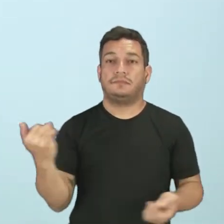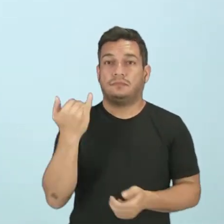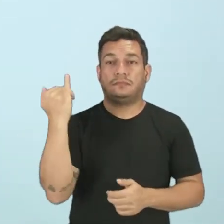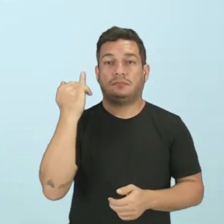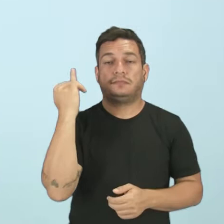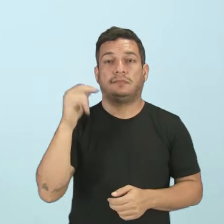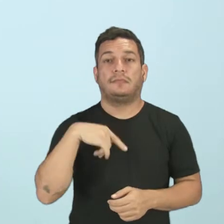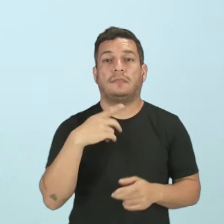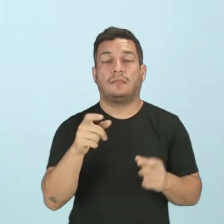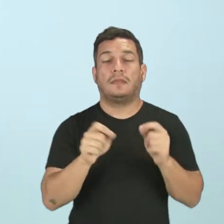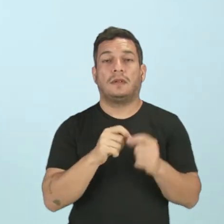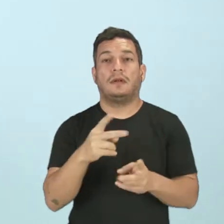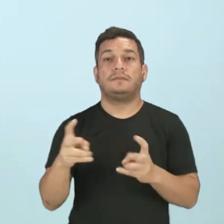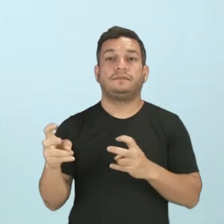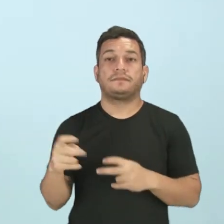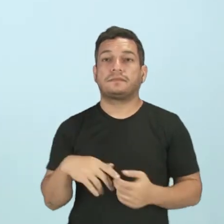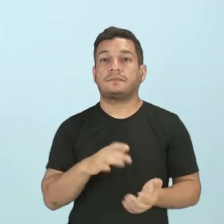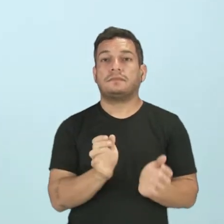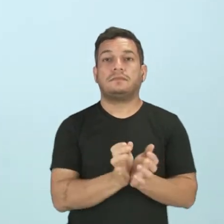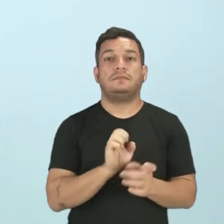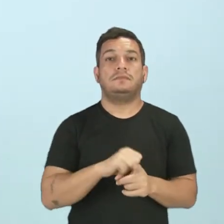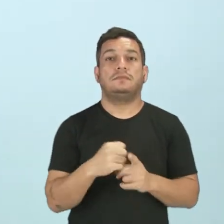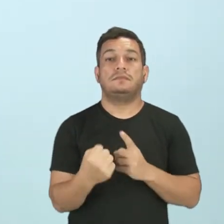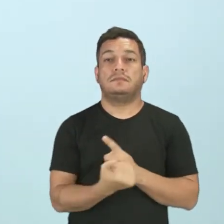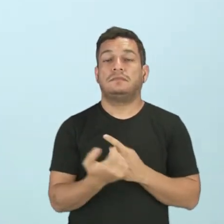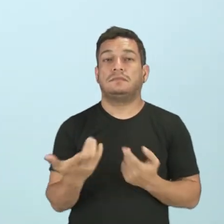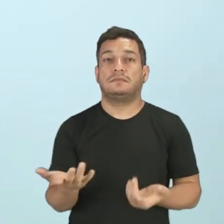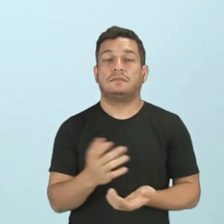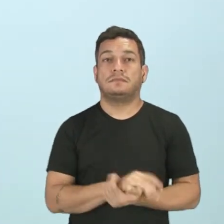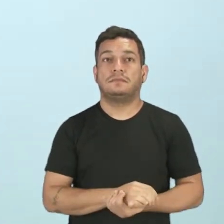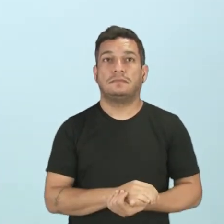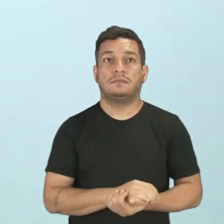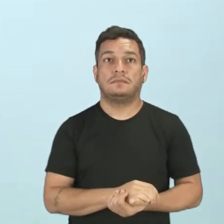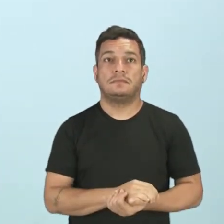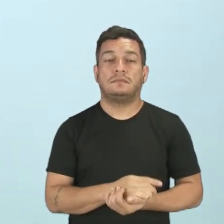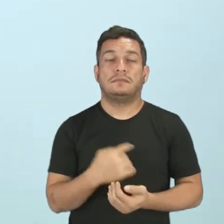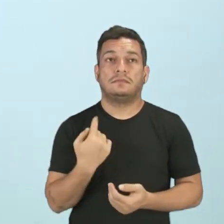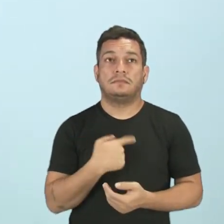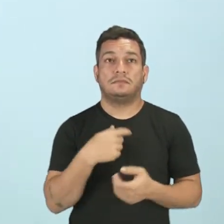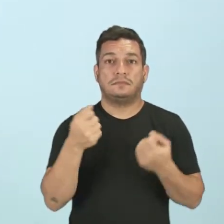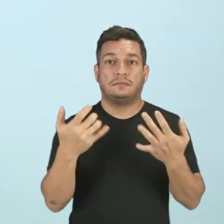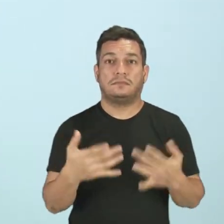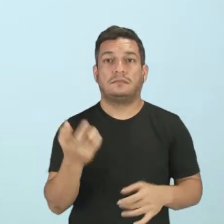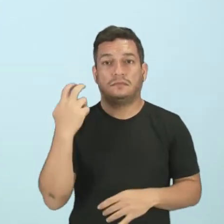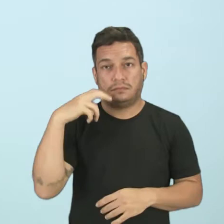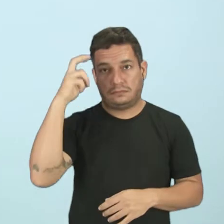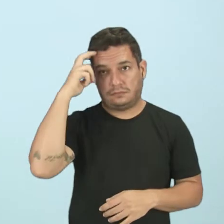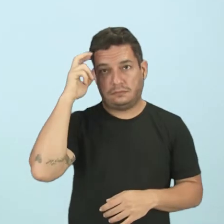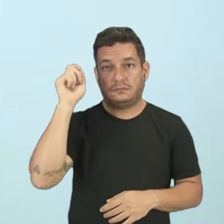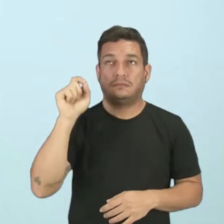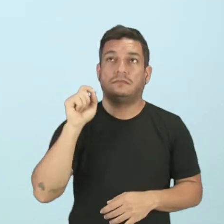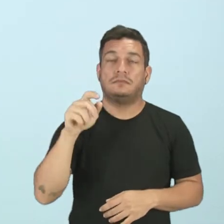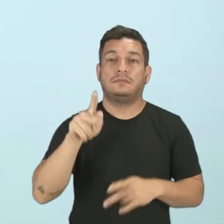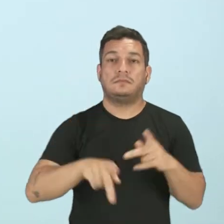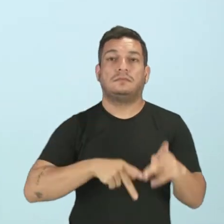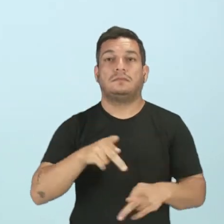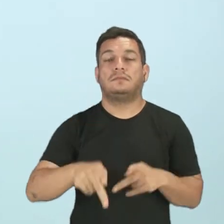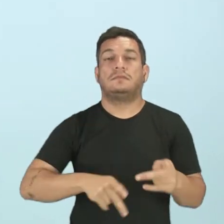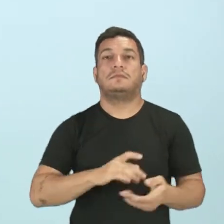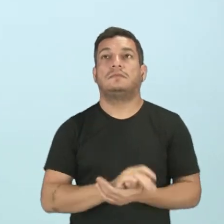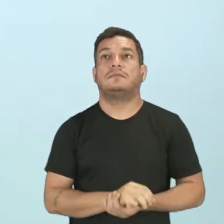que identifica aquele grupo social. Então, assim nós estamos falando de cultura